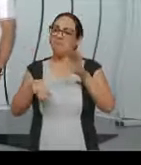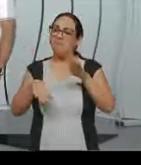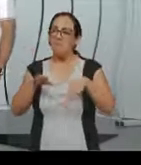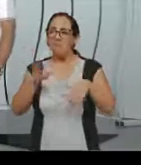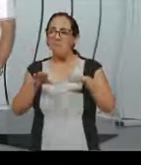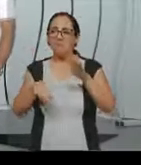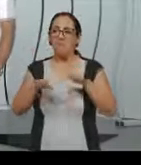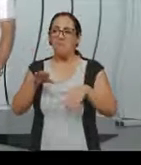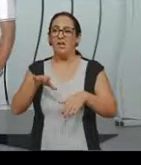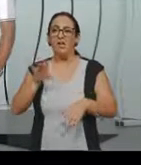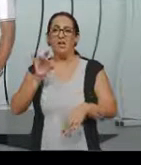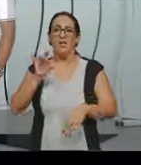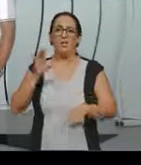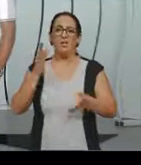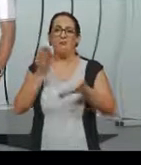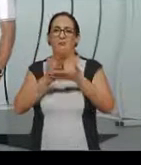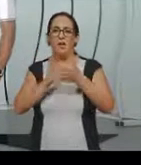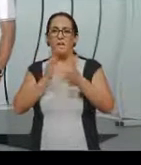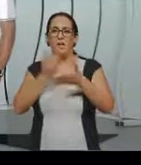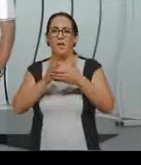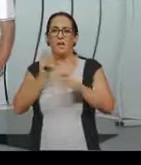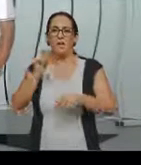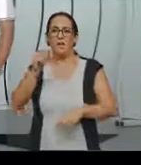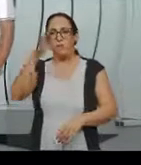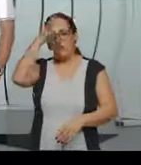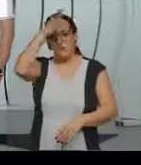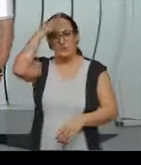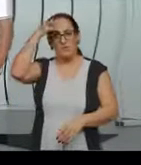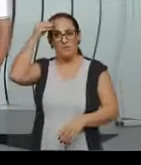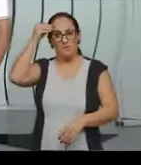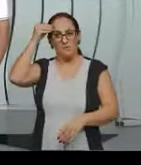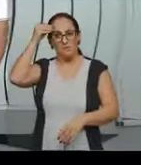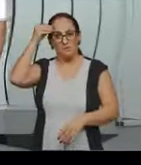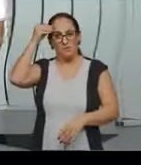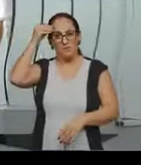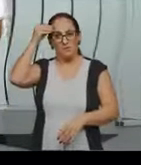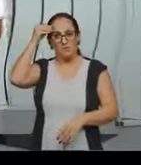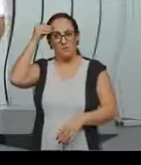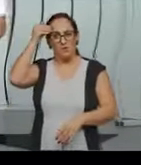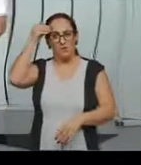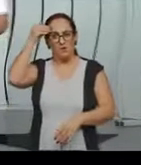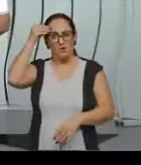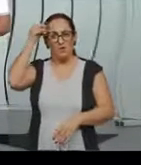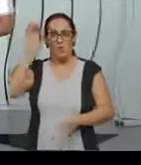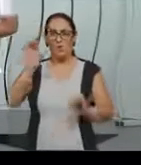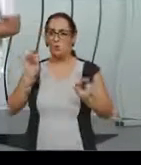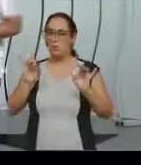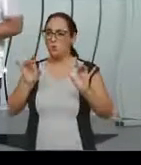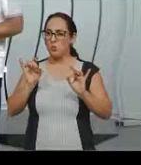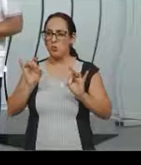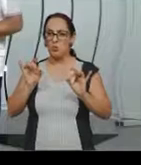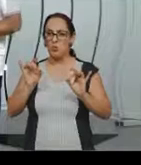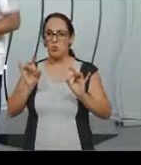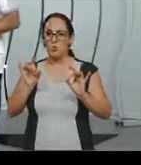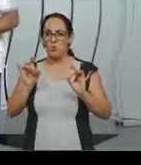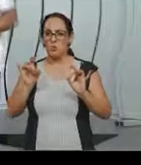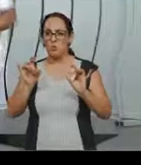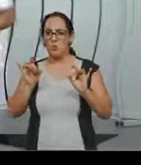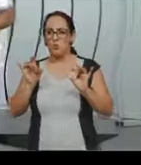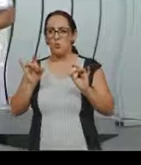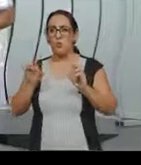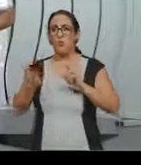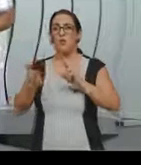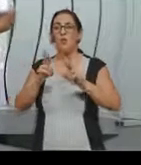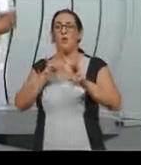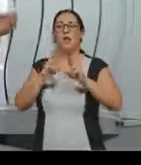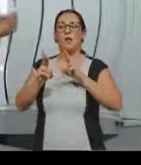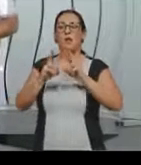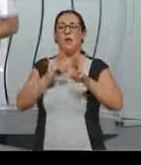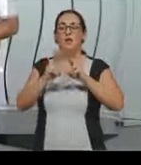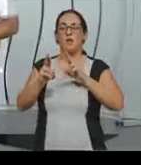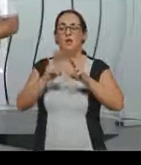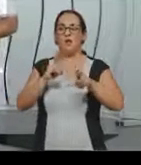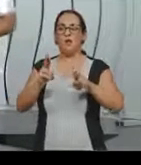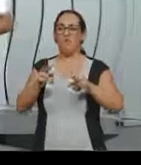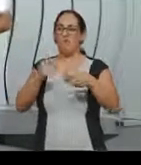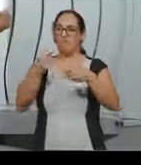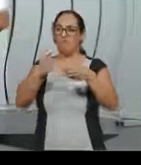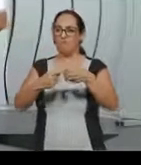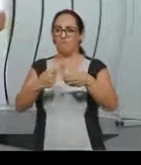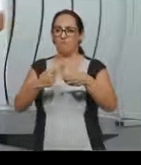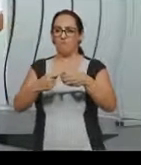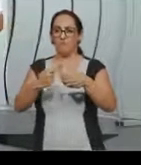só para a região amazônica, talvez não, com certeza. Só perde para a região amazônica com relação à